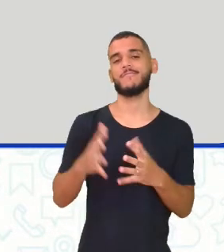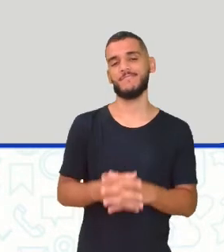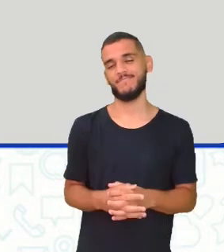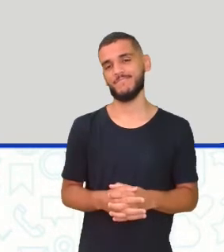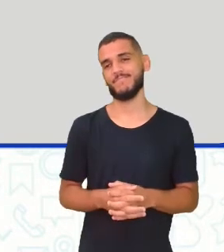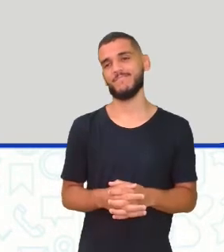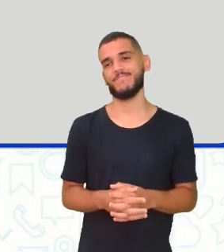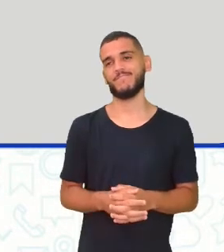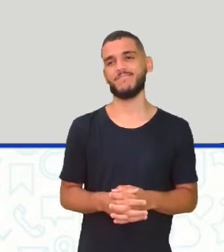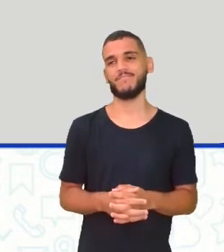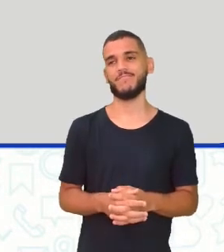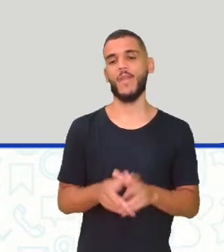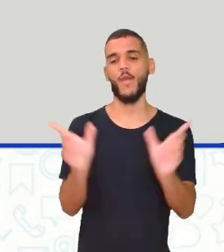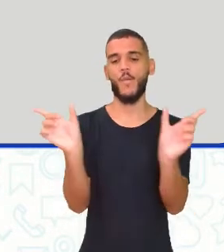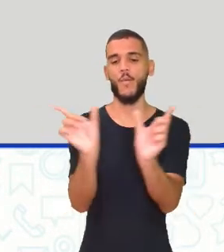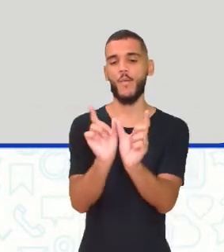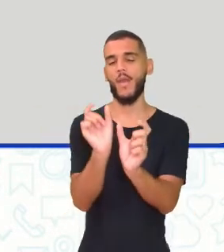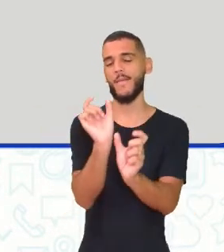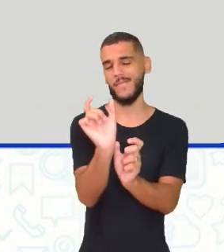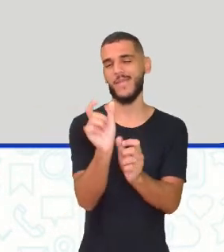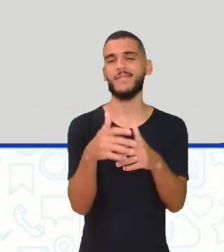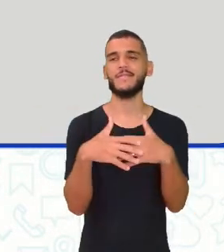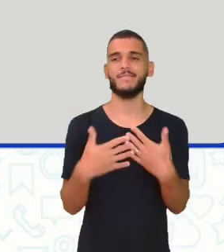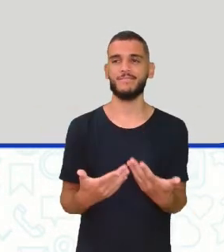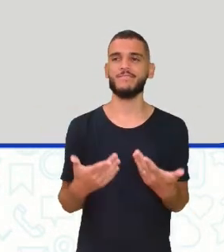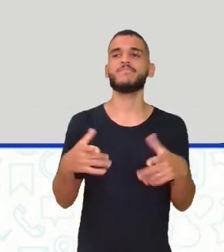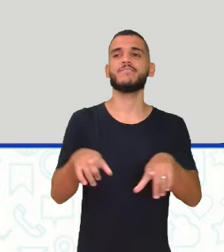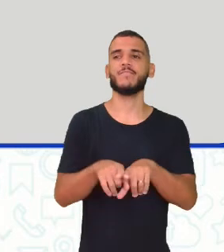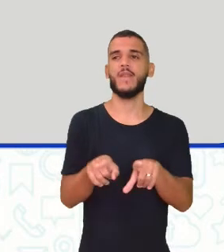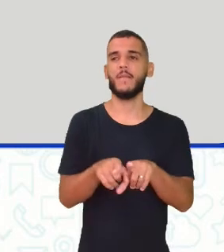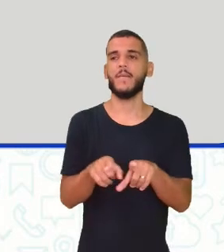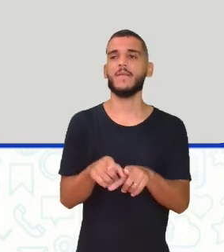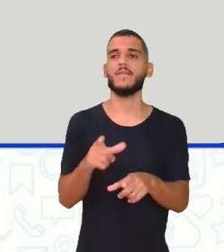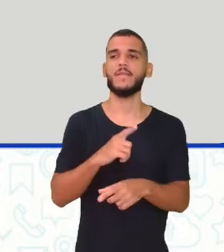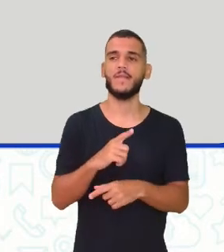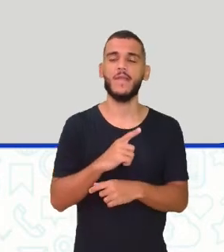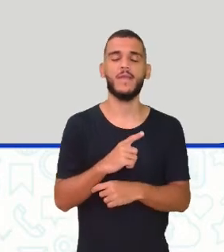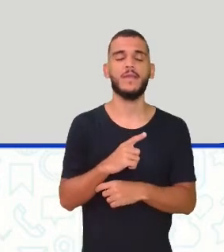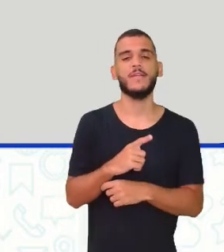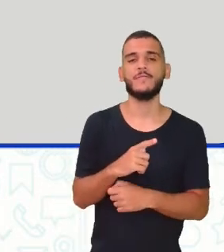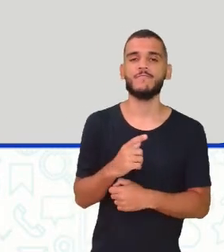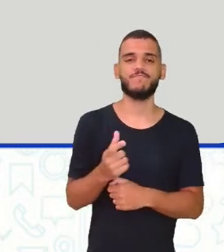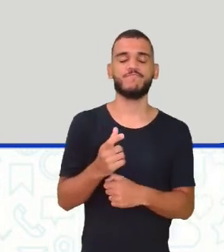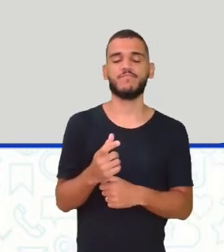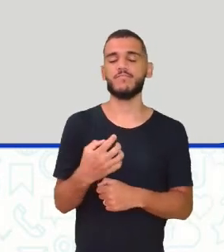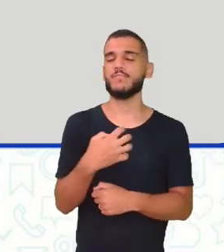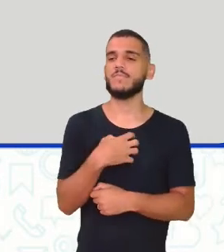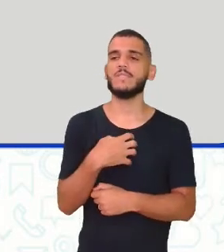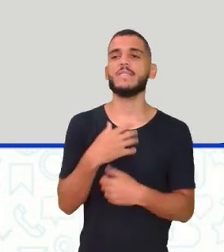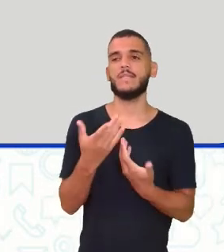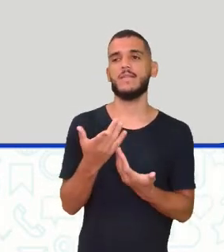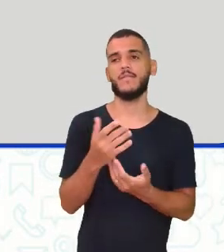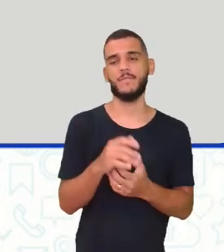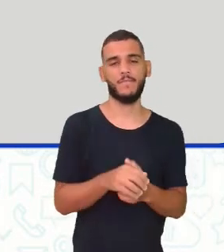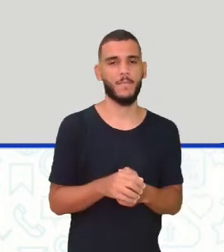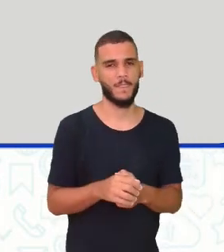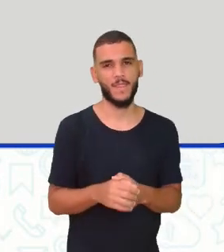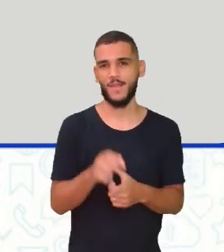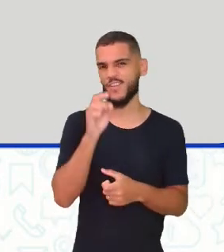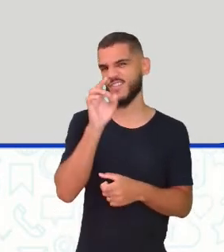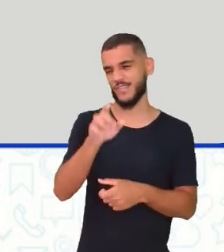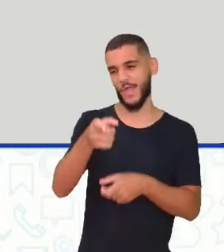língua. Né? Observando os efeitos de sentido aí. Eu acho que são palavras conhecidas, não é? Foi